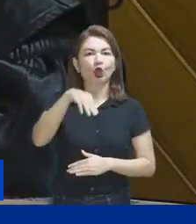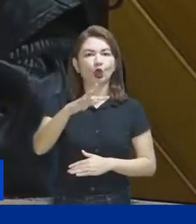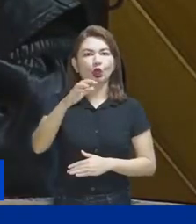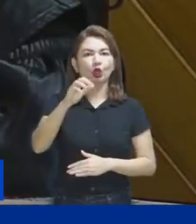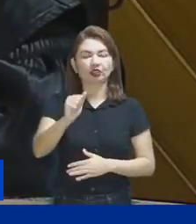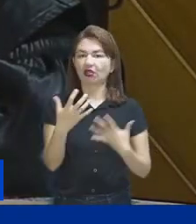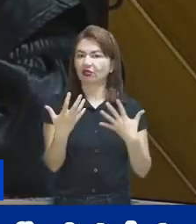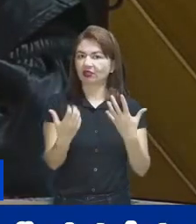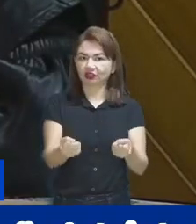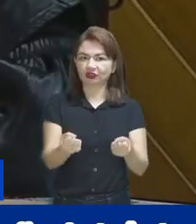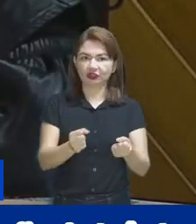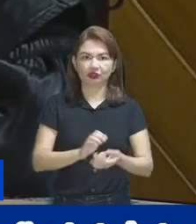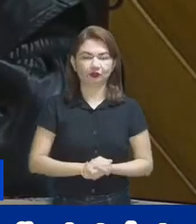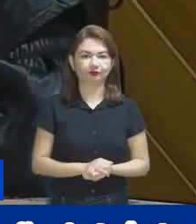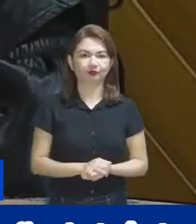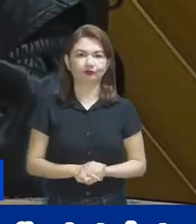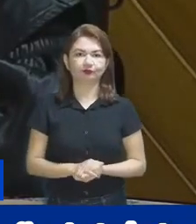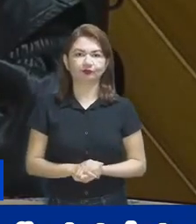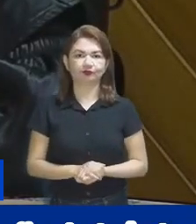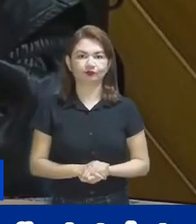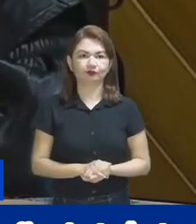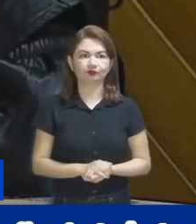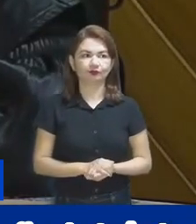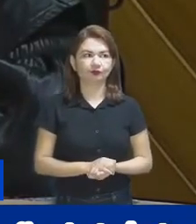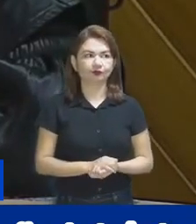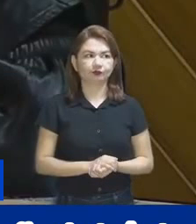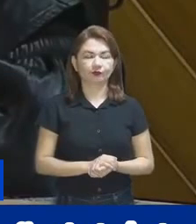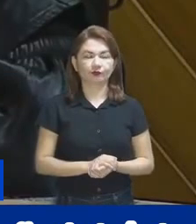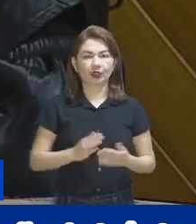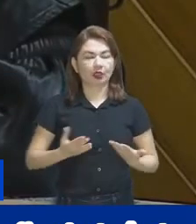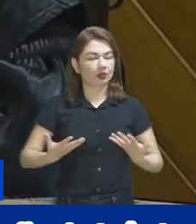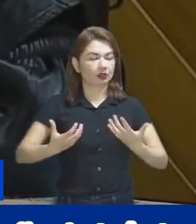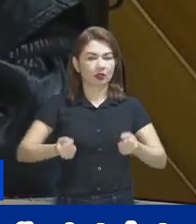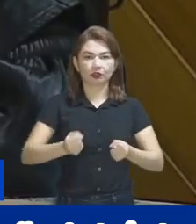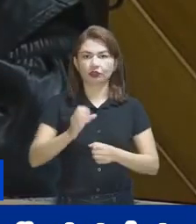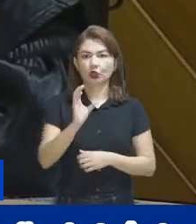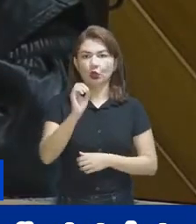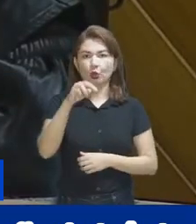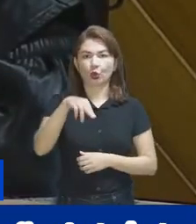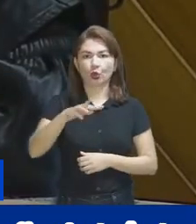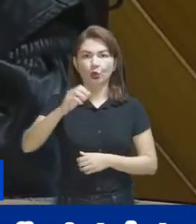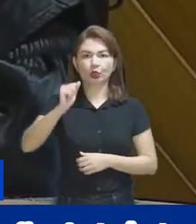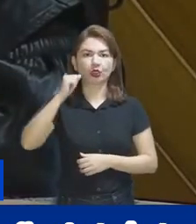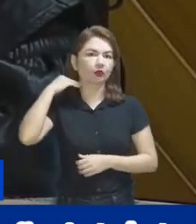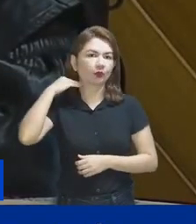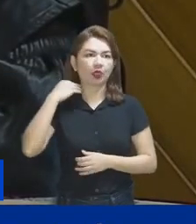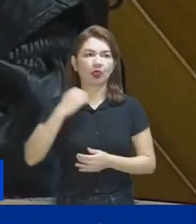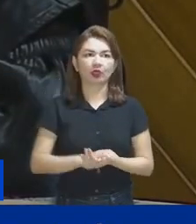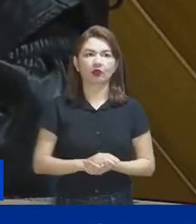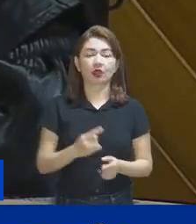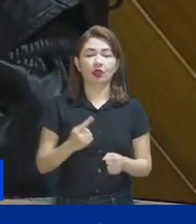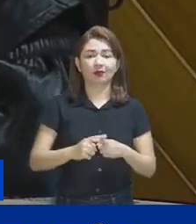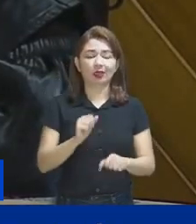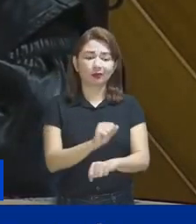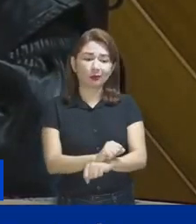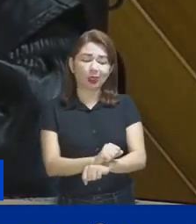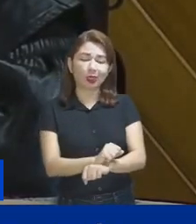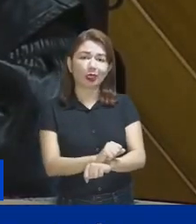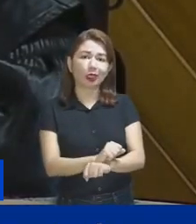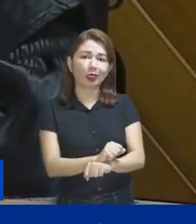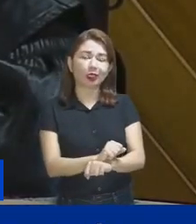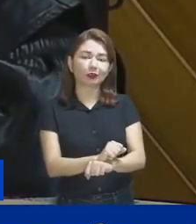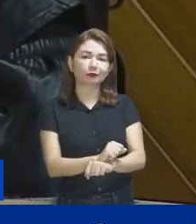seu parecer, a unidade técnica sugeriu a desaprovação das contas em razão da inércia da candidata quanto à ausência